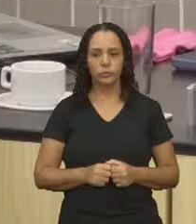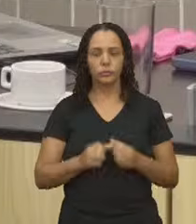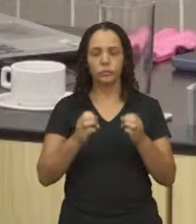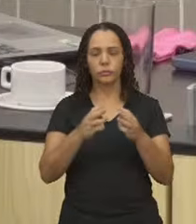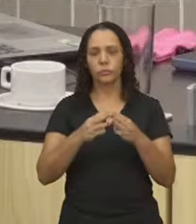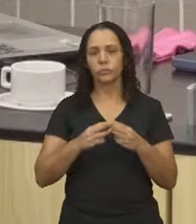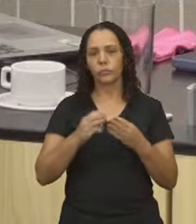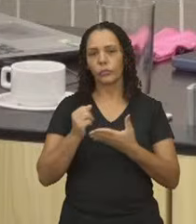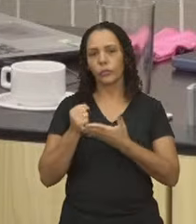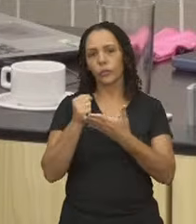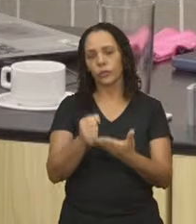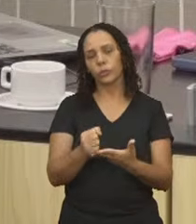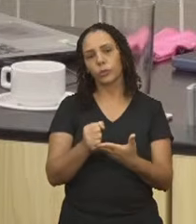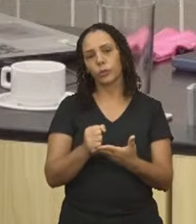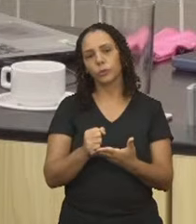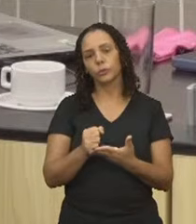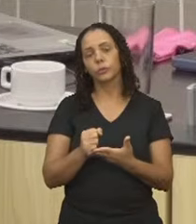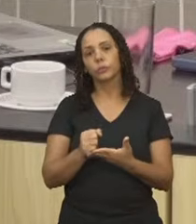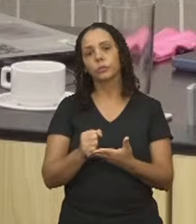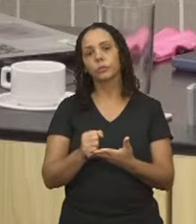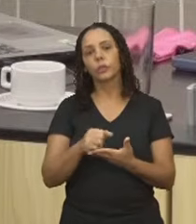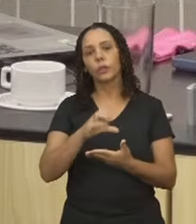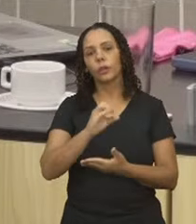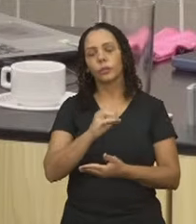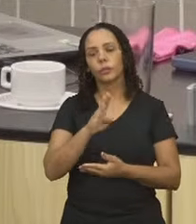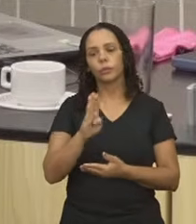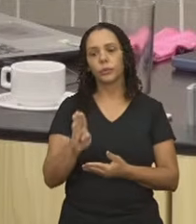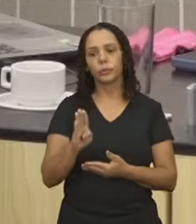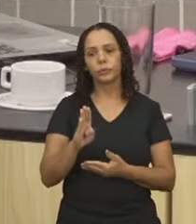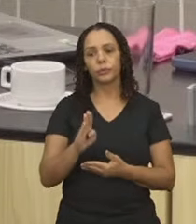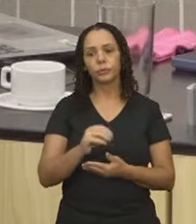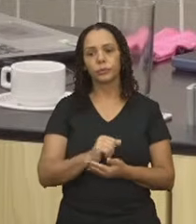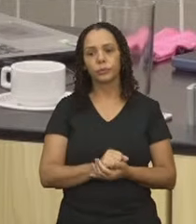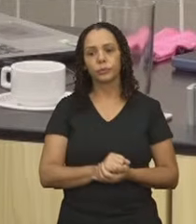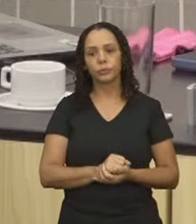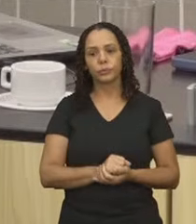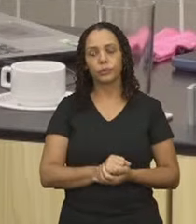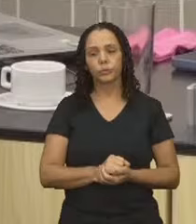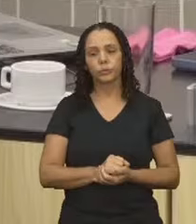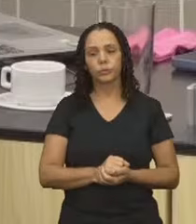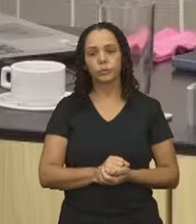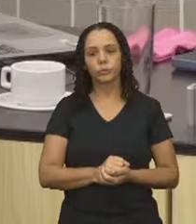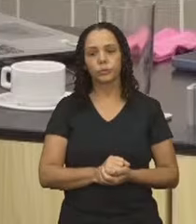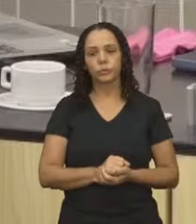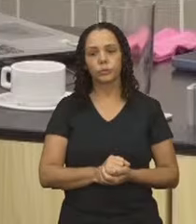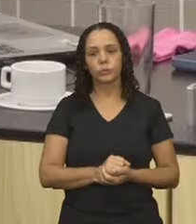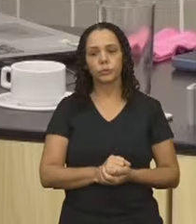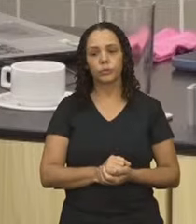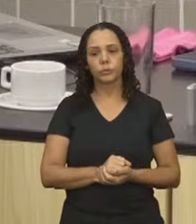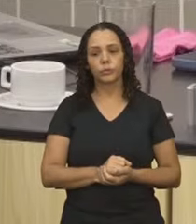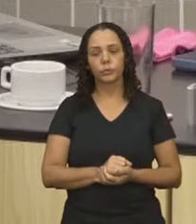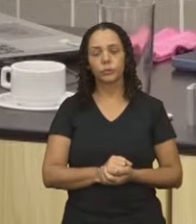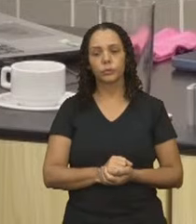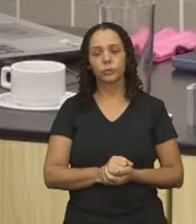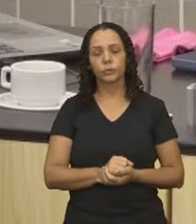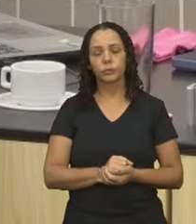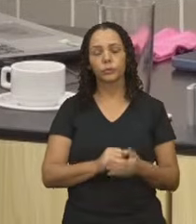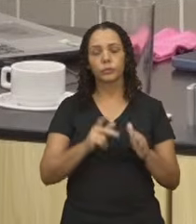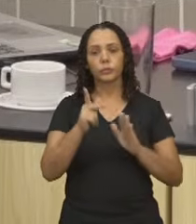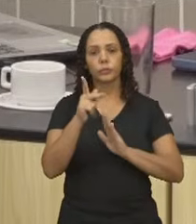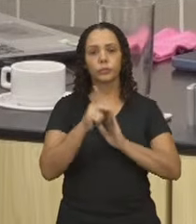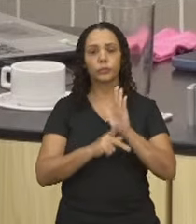Moção de apoio à Ordem dos Advogados do Brasil, acerca das questões que envolvem o